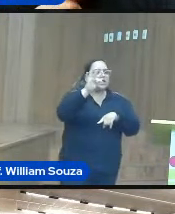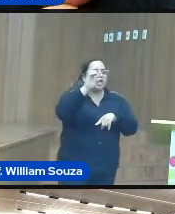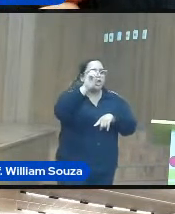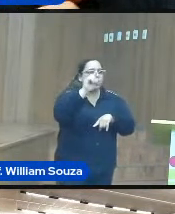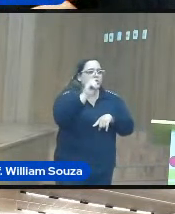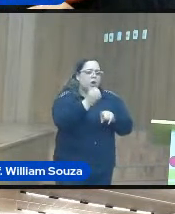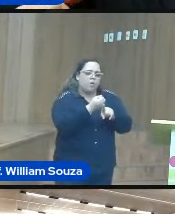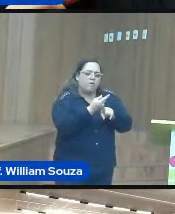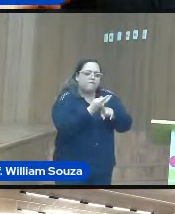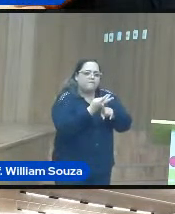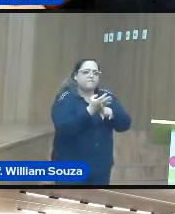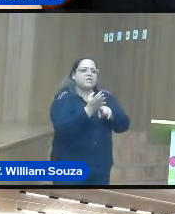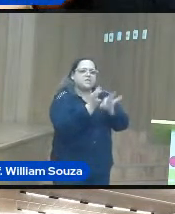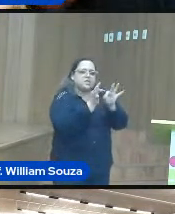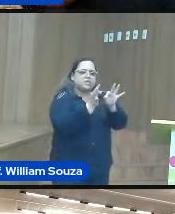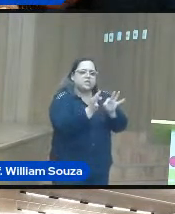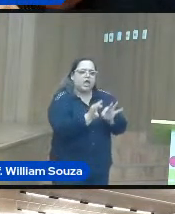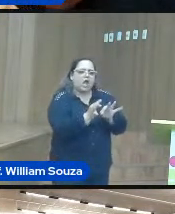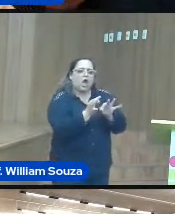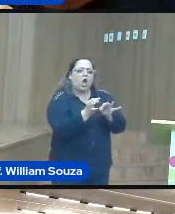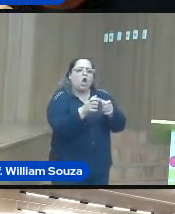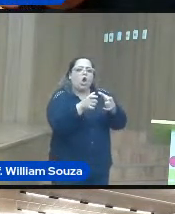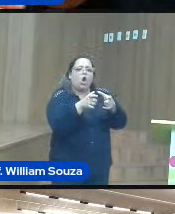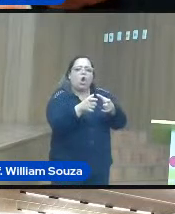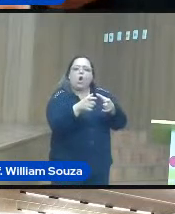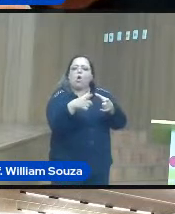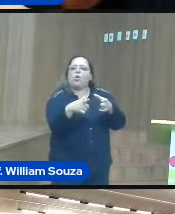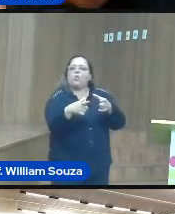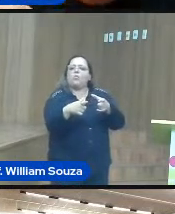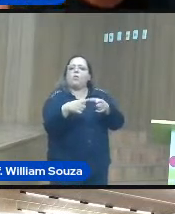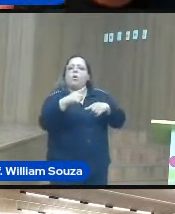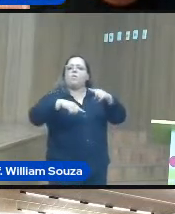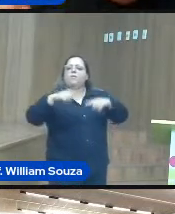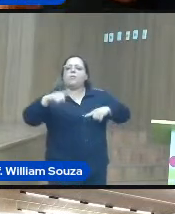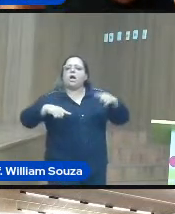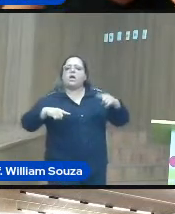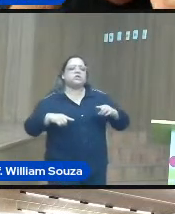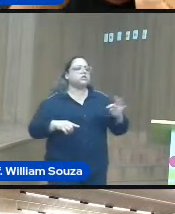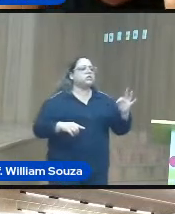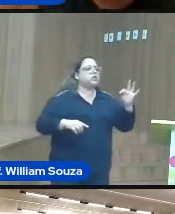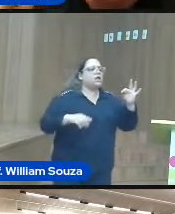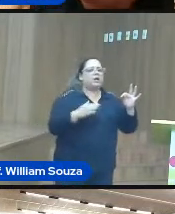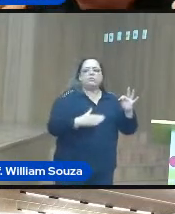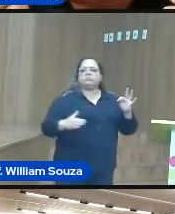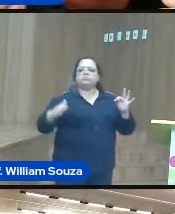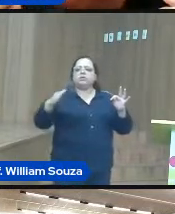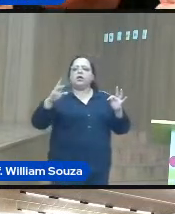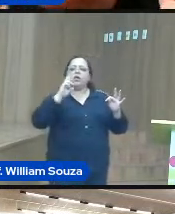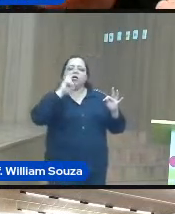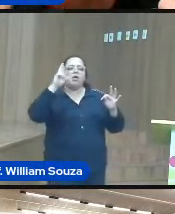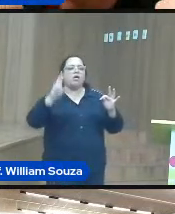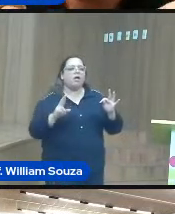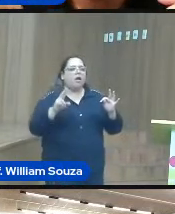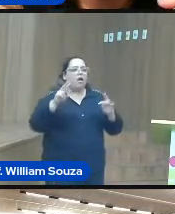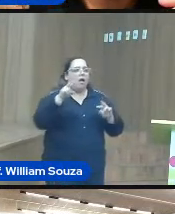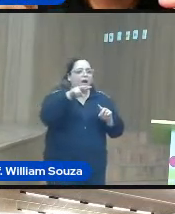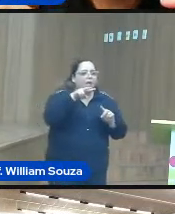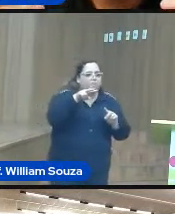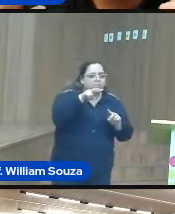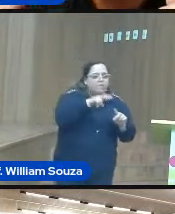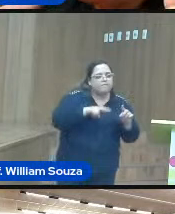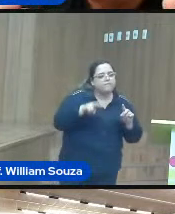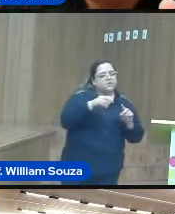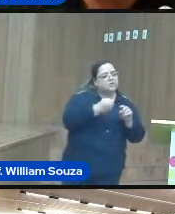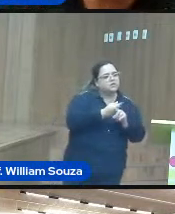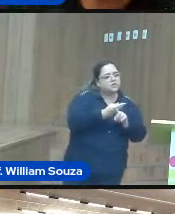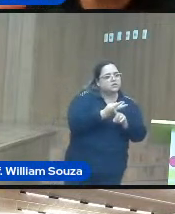você sabe aonde vai estar o móvel no instante T igual a tanto, é aquela visão da física